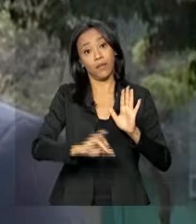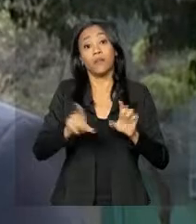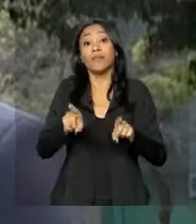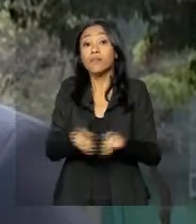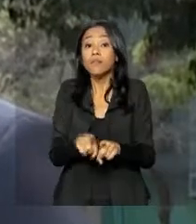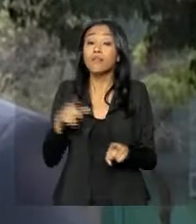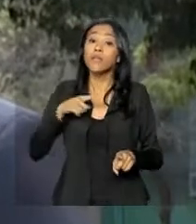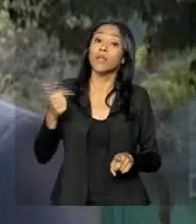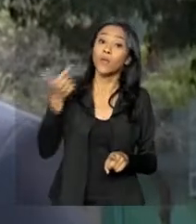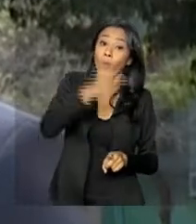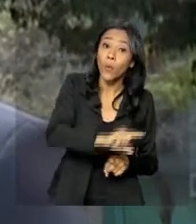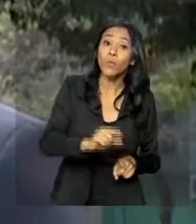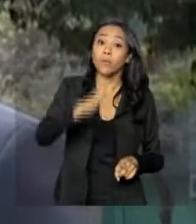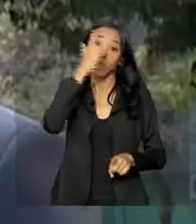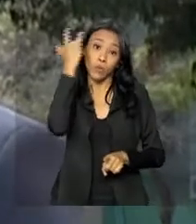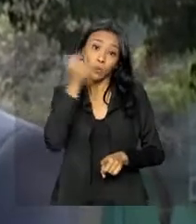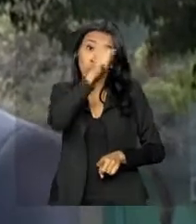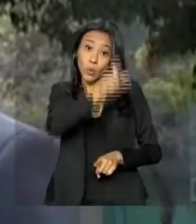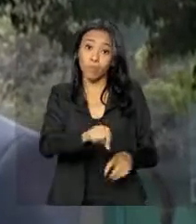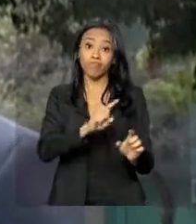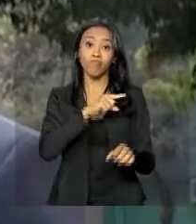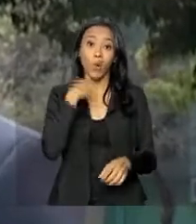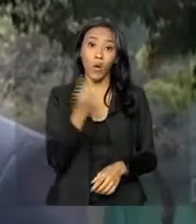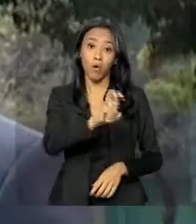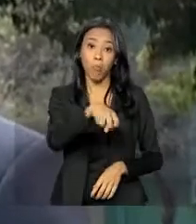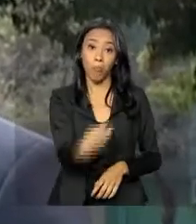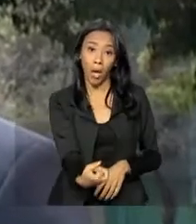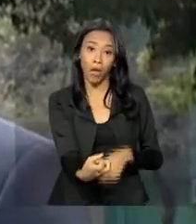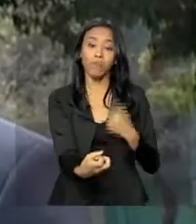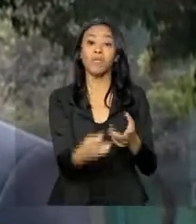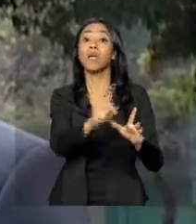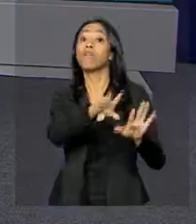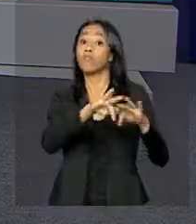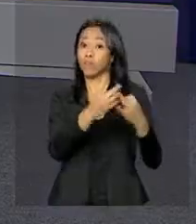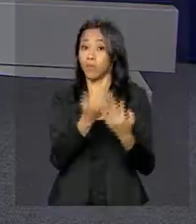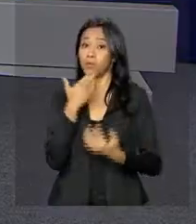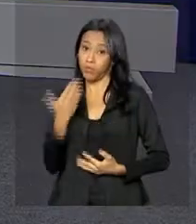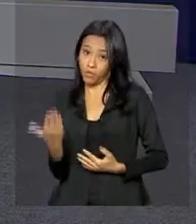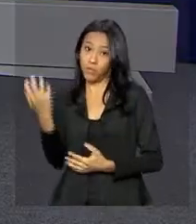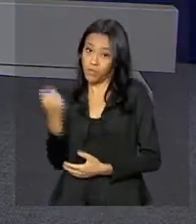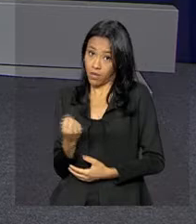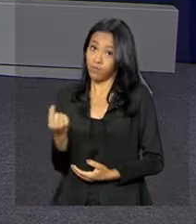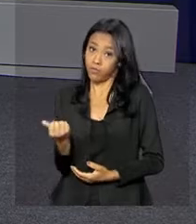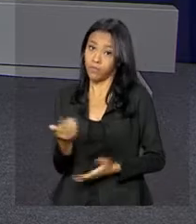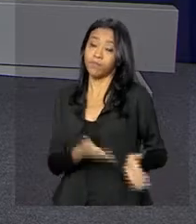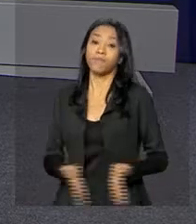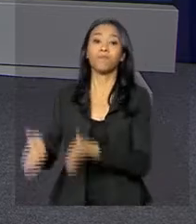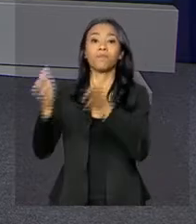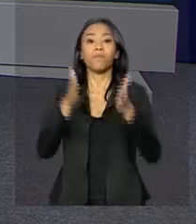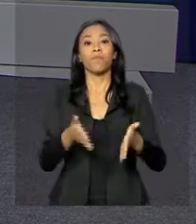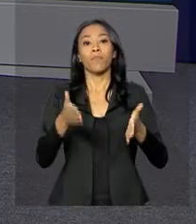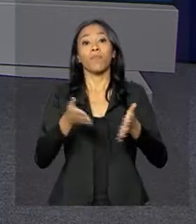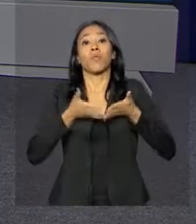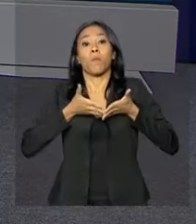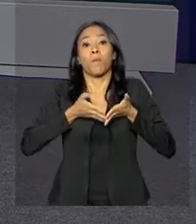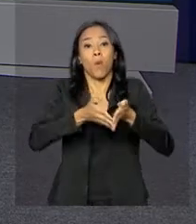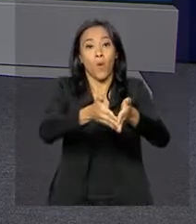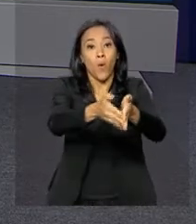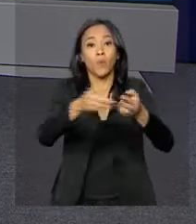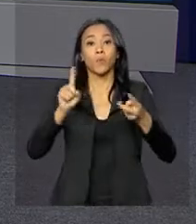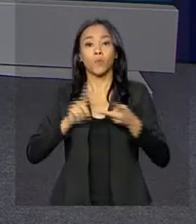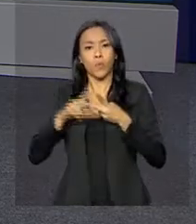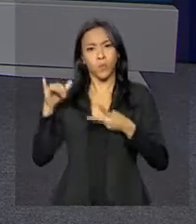caso de óbito do cotista em que o herdeiro pode solicitar o saque. Portos e aeroportos do país